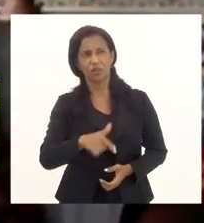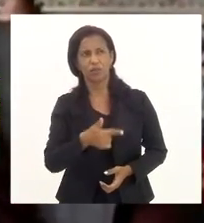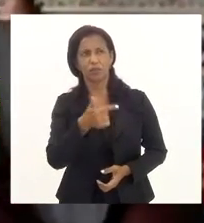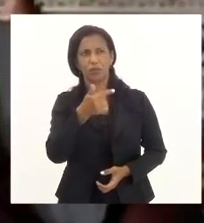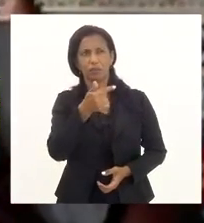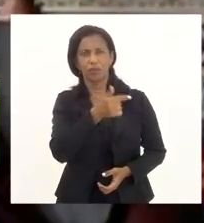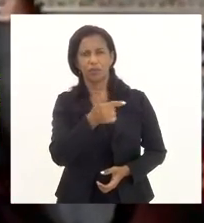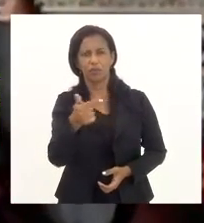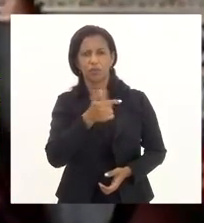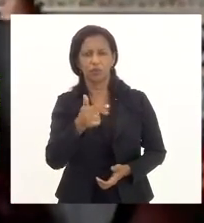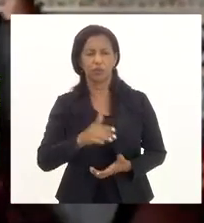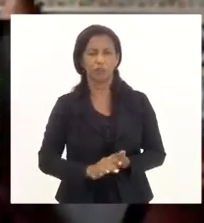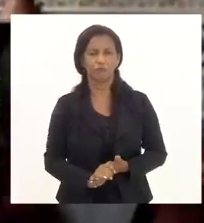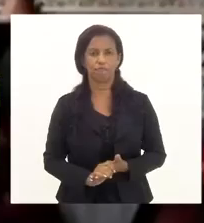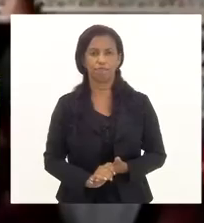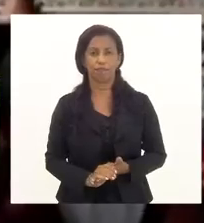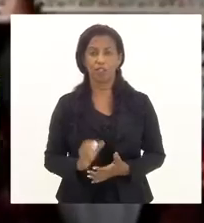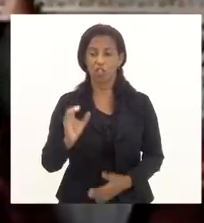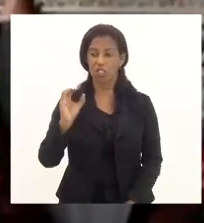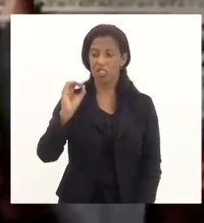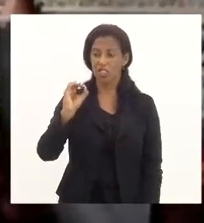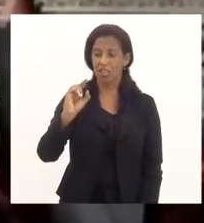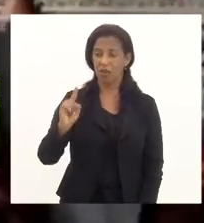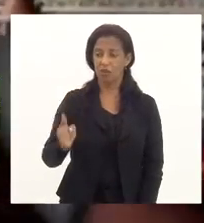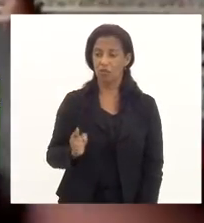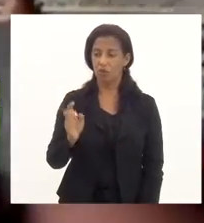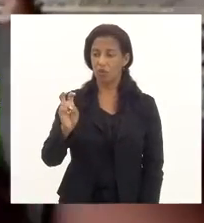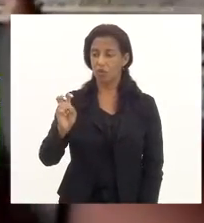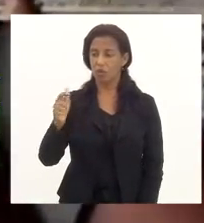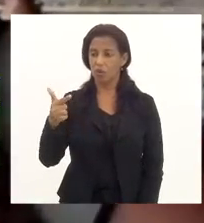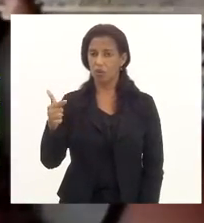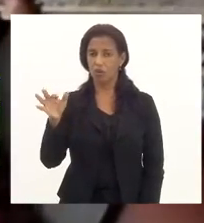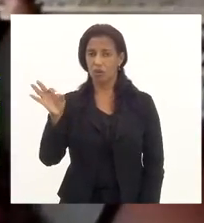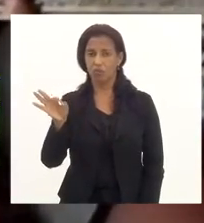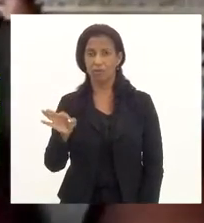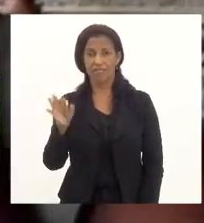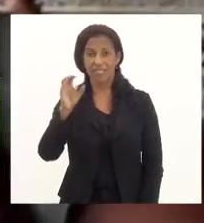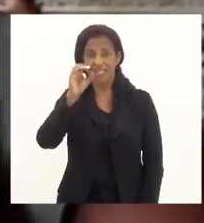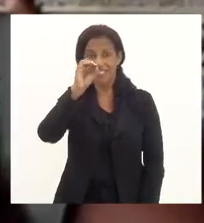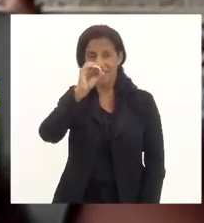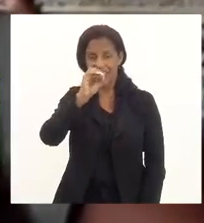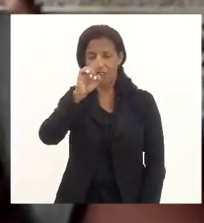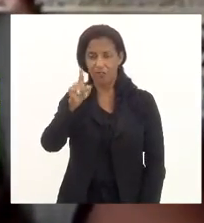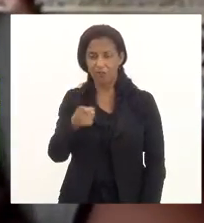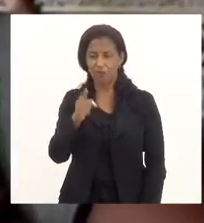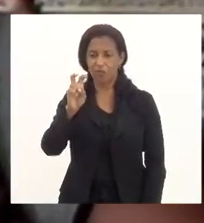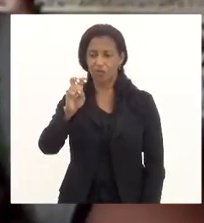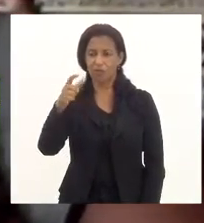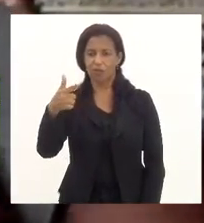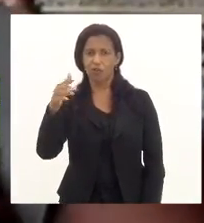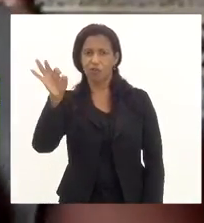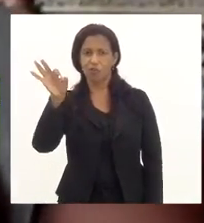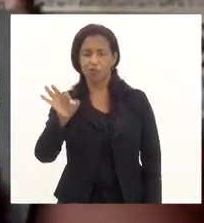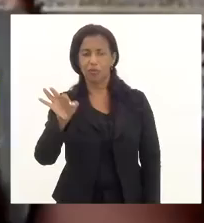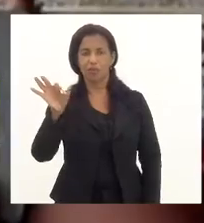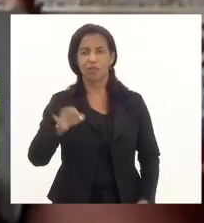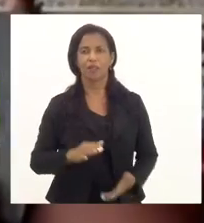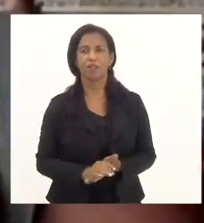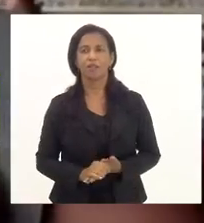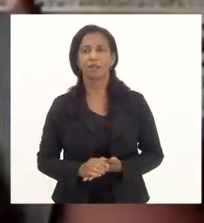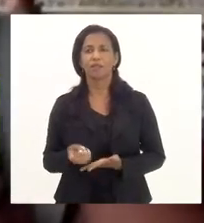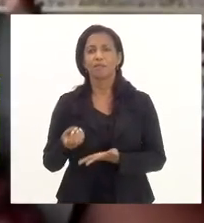bilhões ea 10, 52 por cento 0,52 por cento